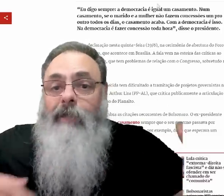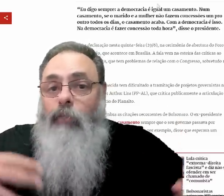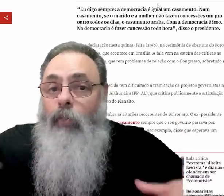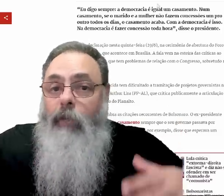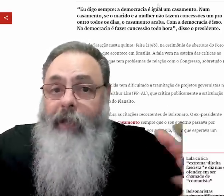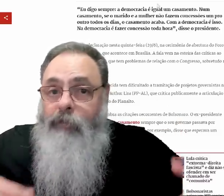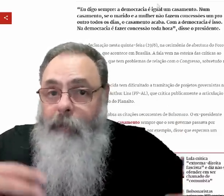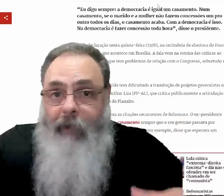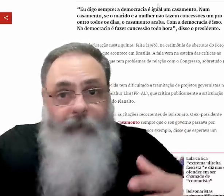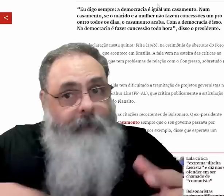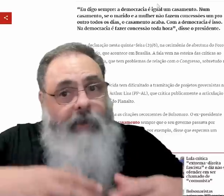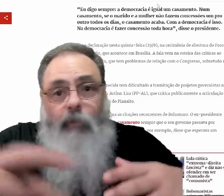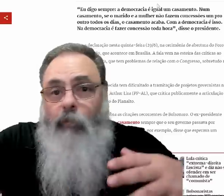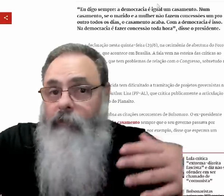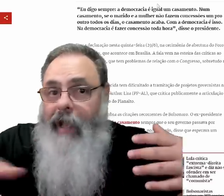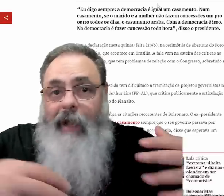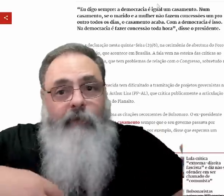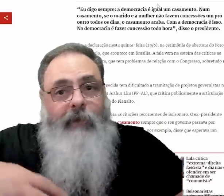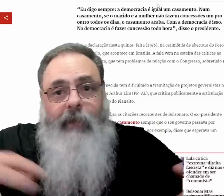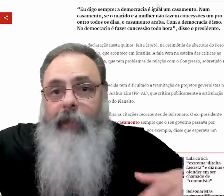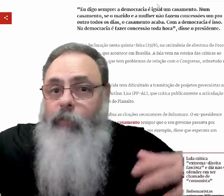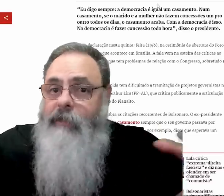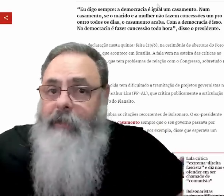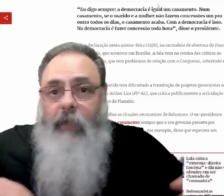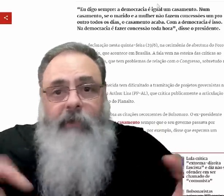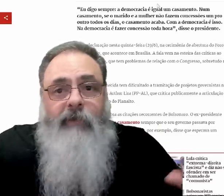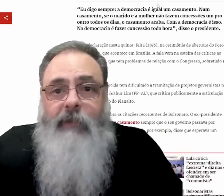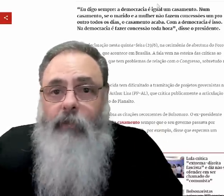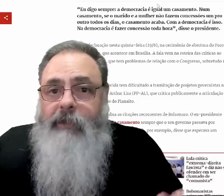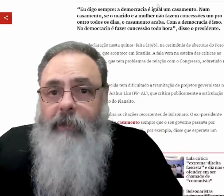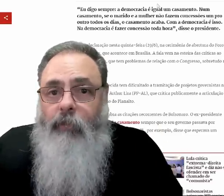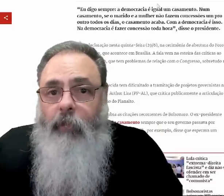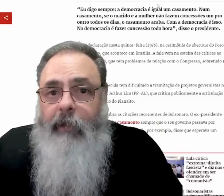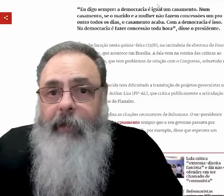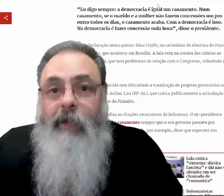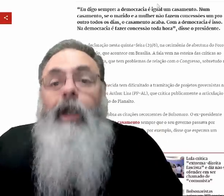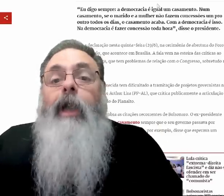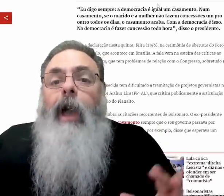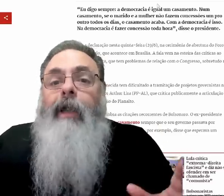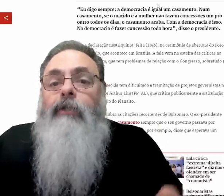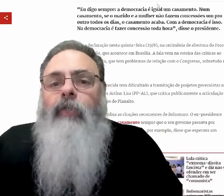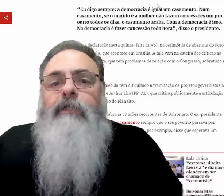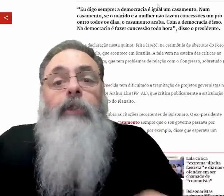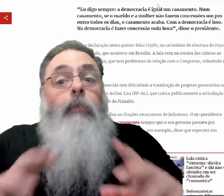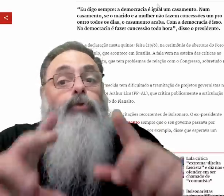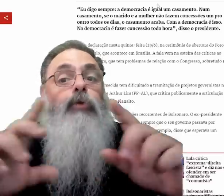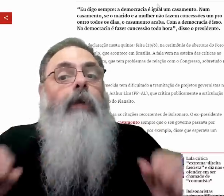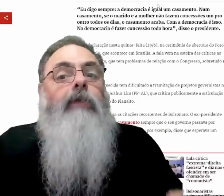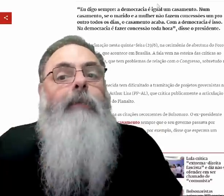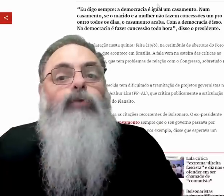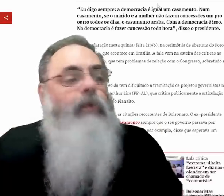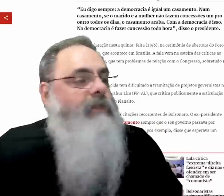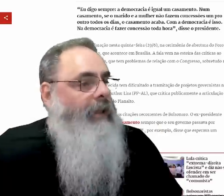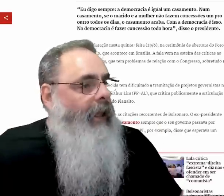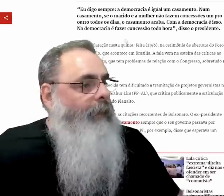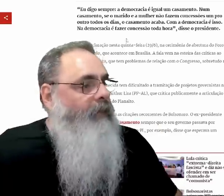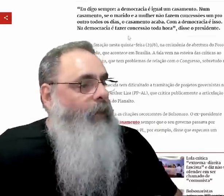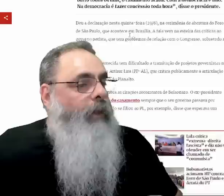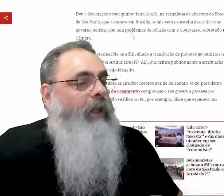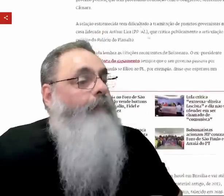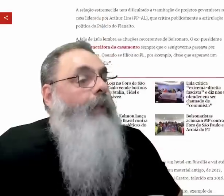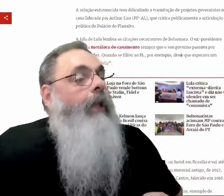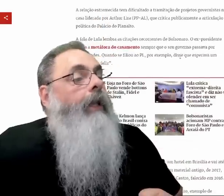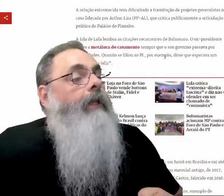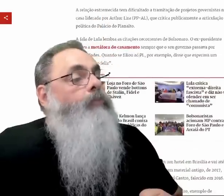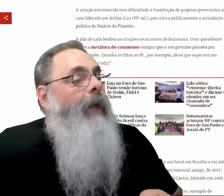negociar tá com congresso mesmo tem que dar vender coisa e tal tem que fazer negociar tá com congresso aí eles falam assim não bolsonaro também usou esse termo